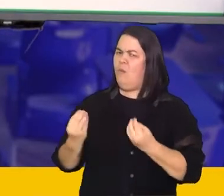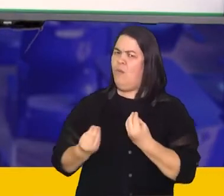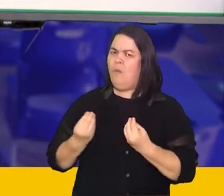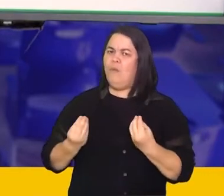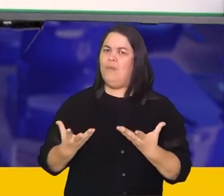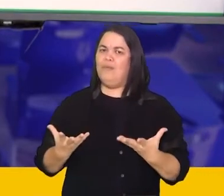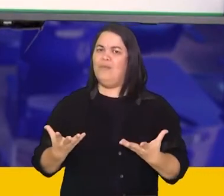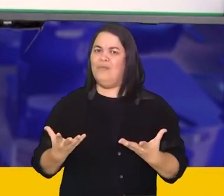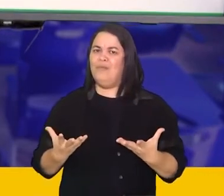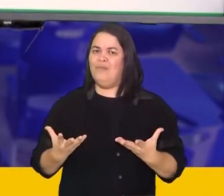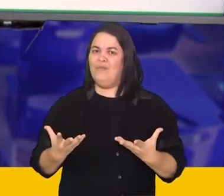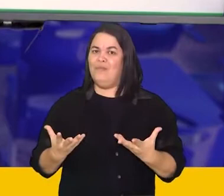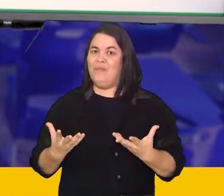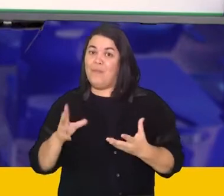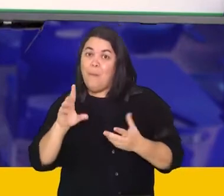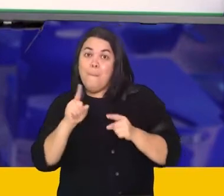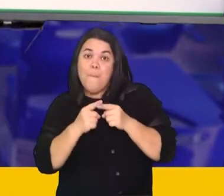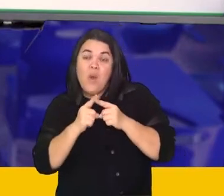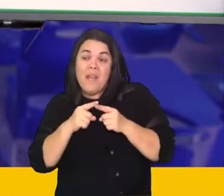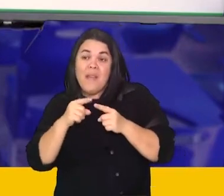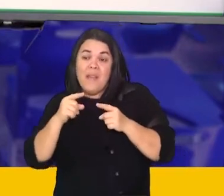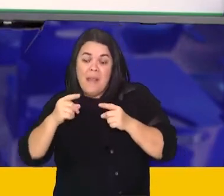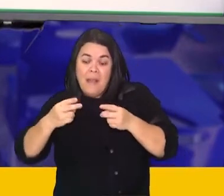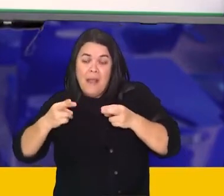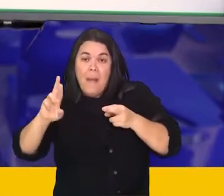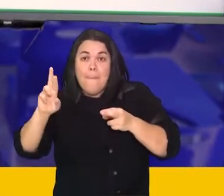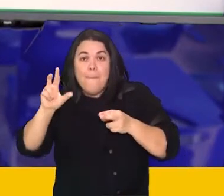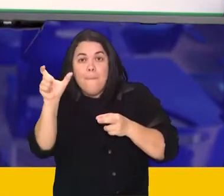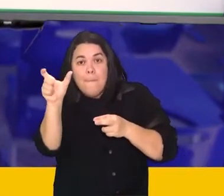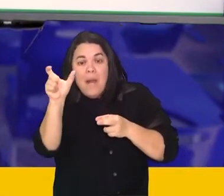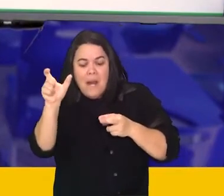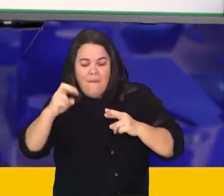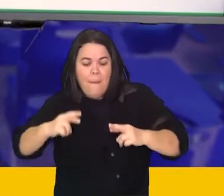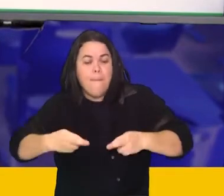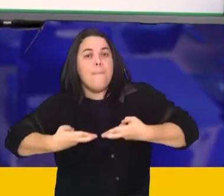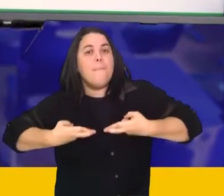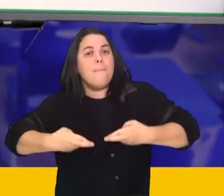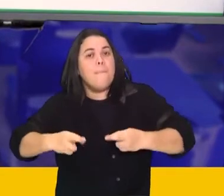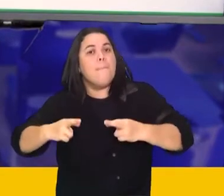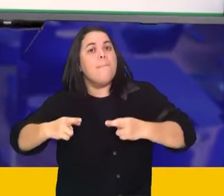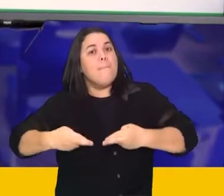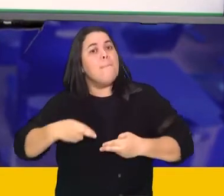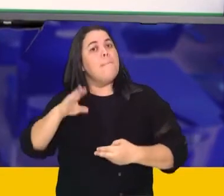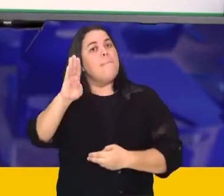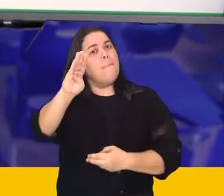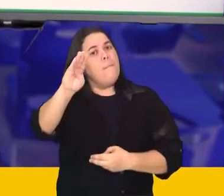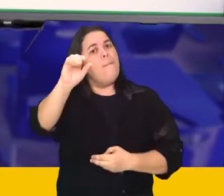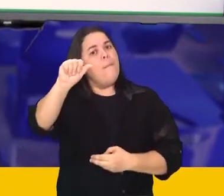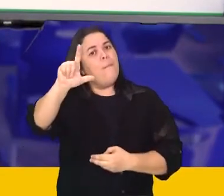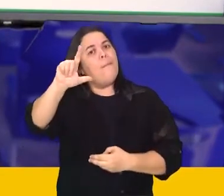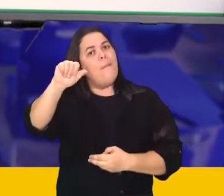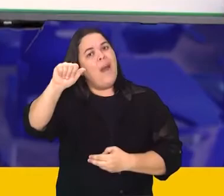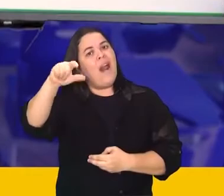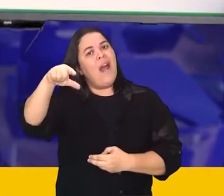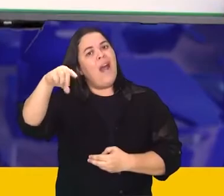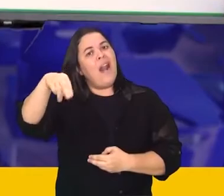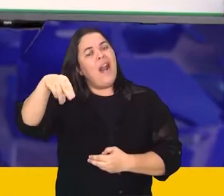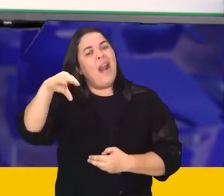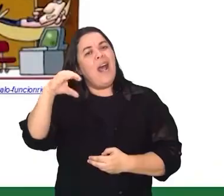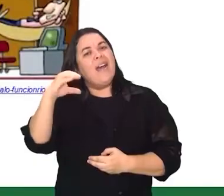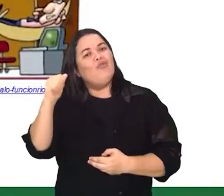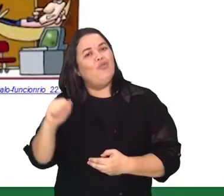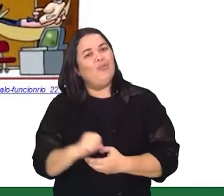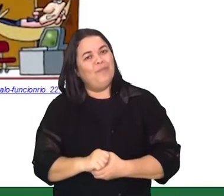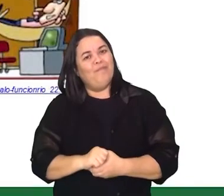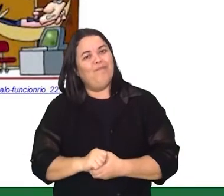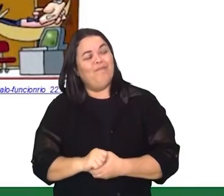E o amigo fica sorrindo e agora ele entendeu o que se passou na mente de Aderbal em